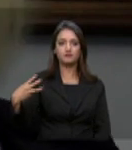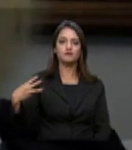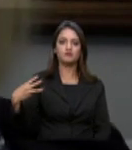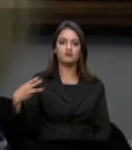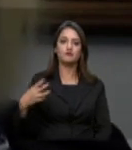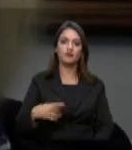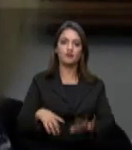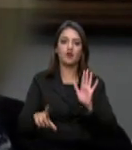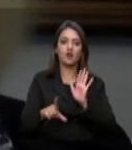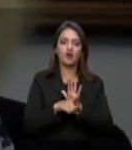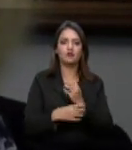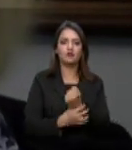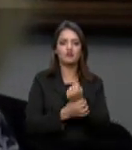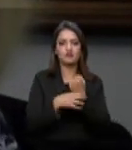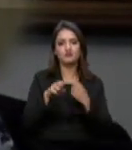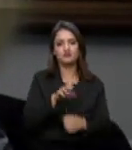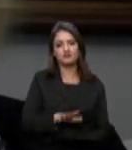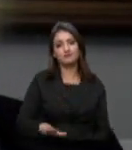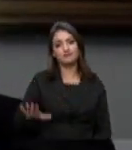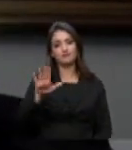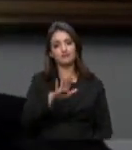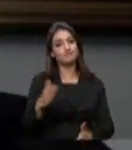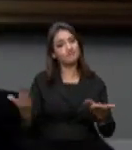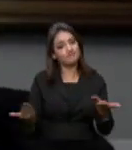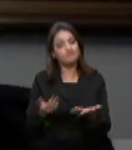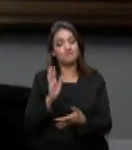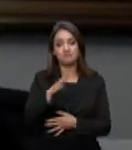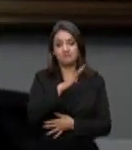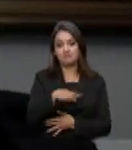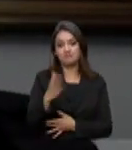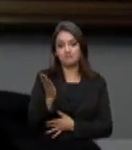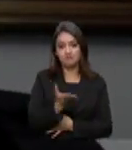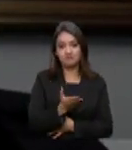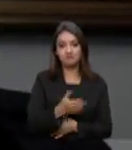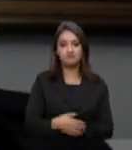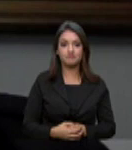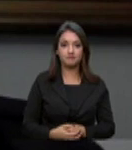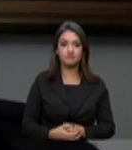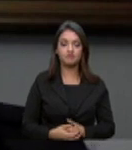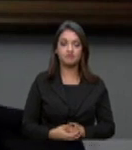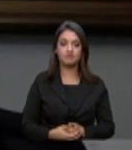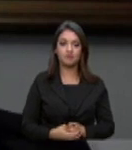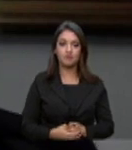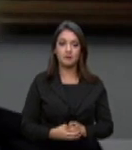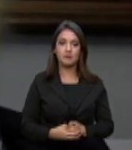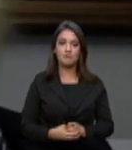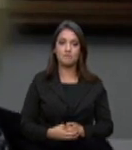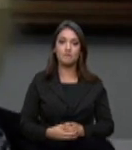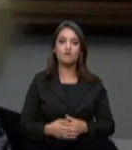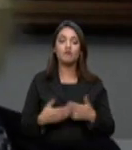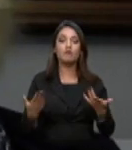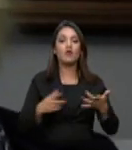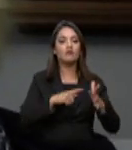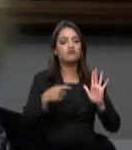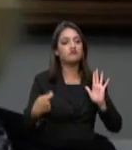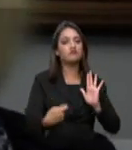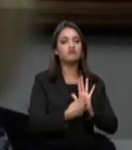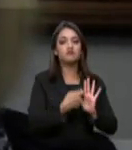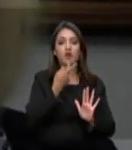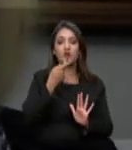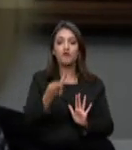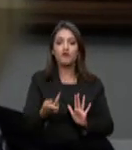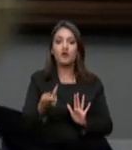além da segurança nacional hoje roubado é como se põe a denúncia o réu teria publicado